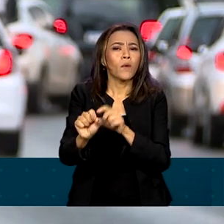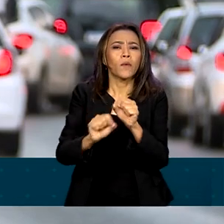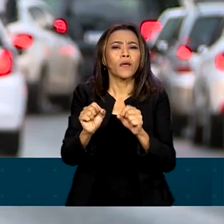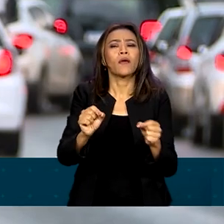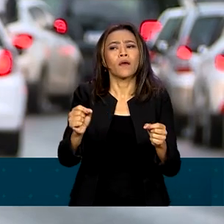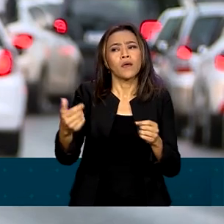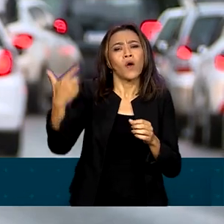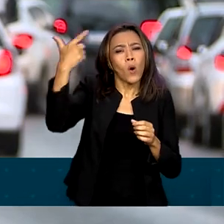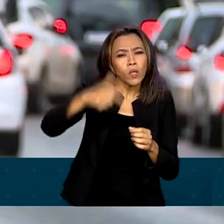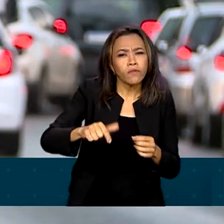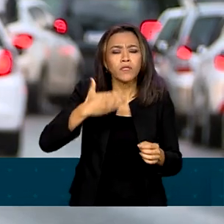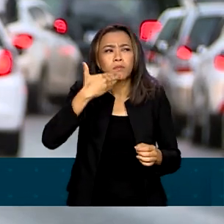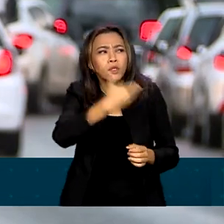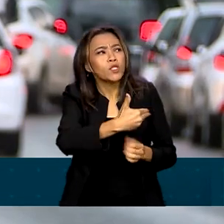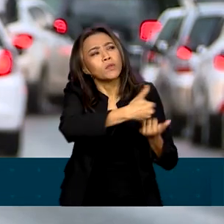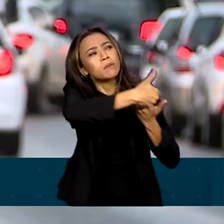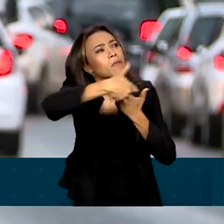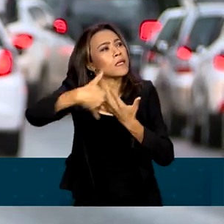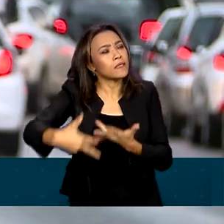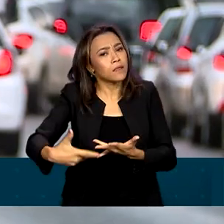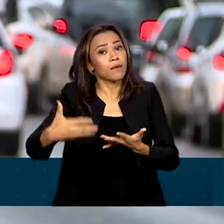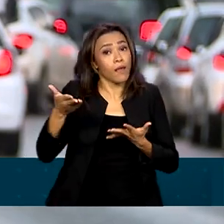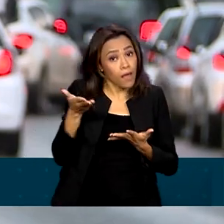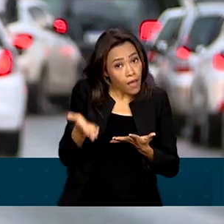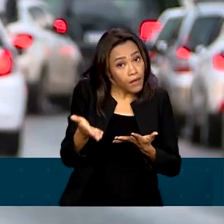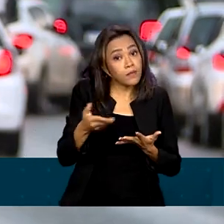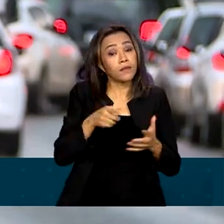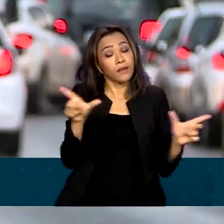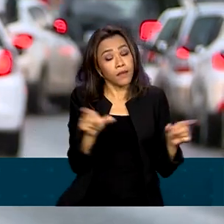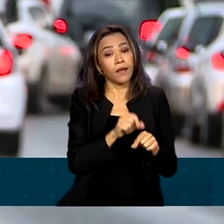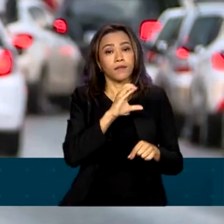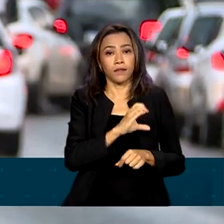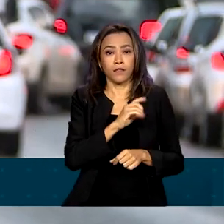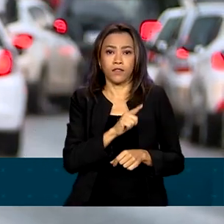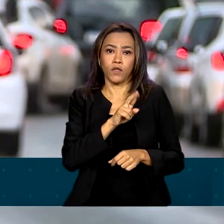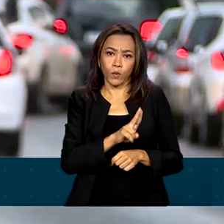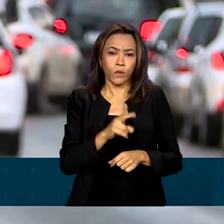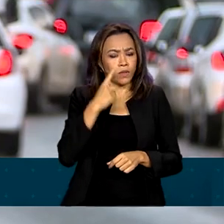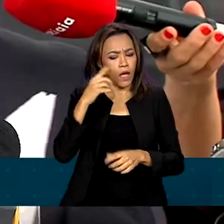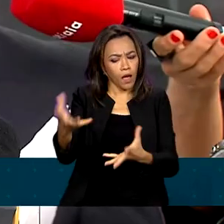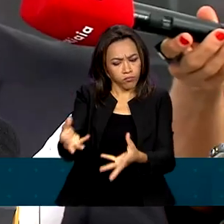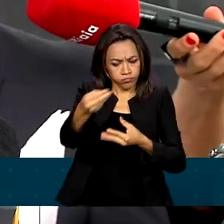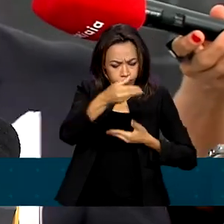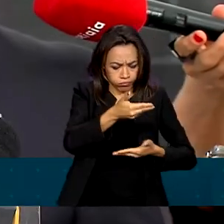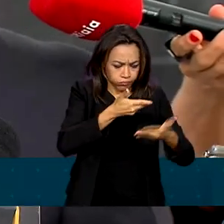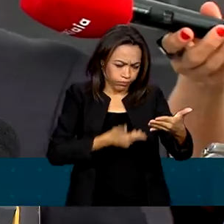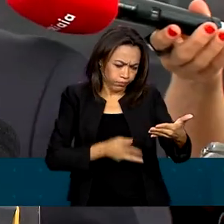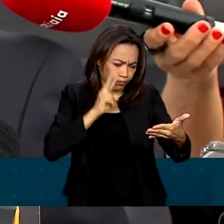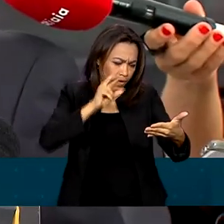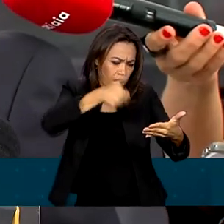recursos são somente esses recursos que a CGU está analisando agora